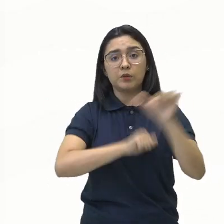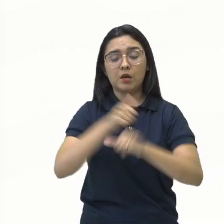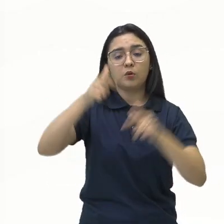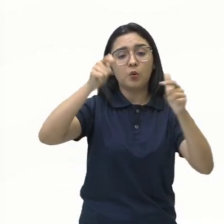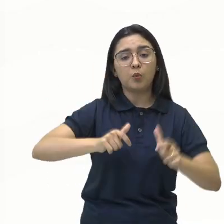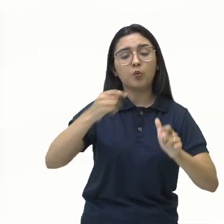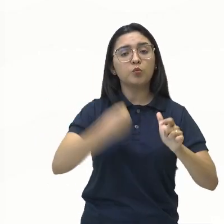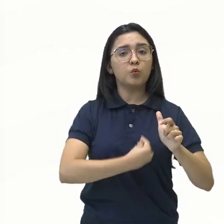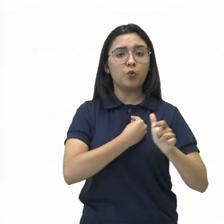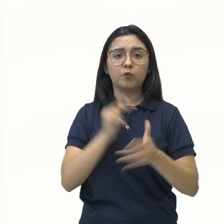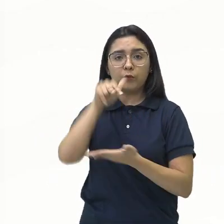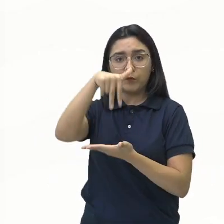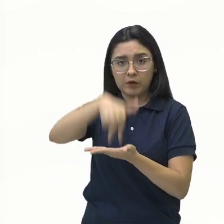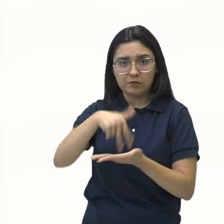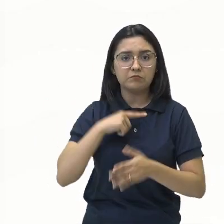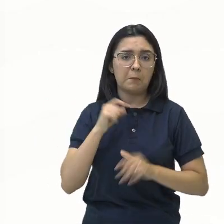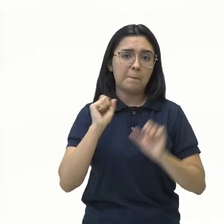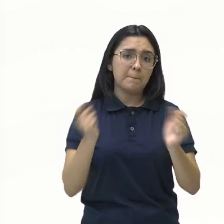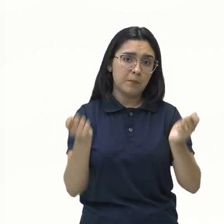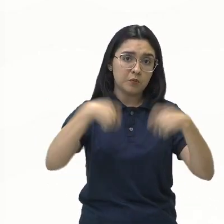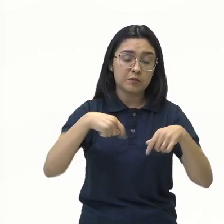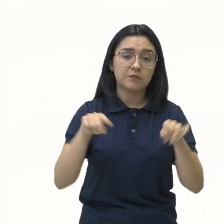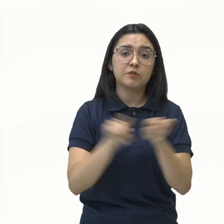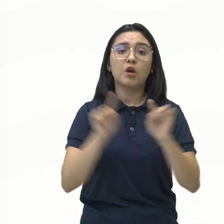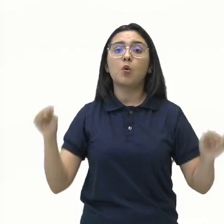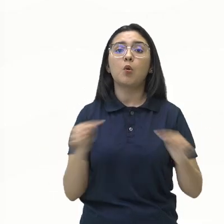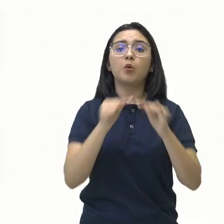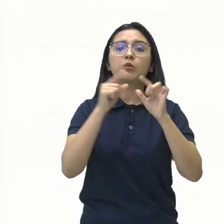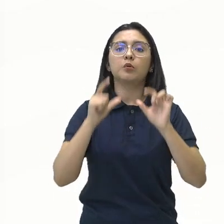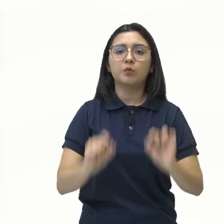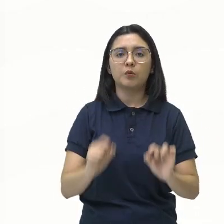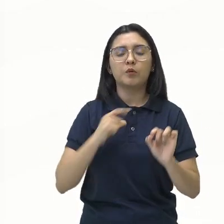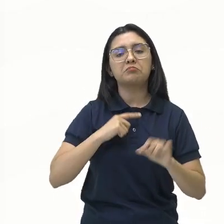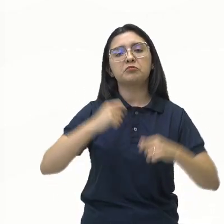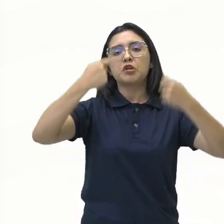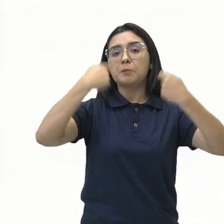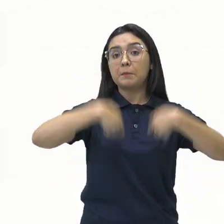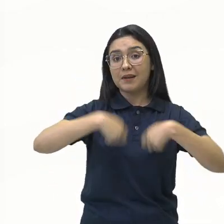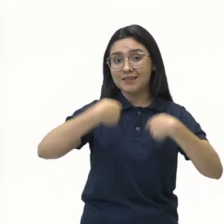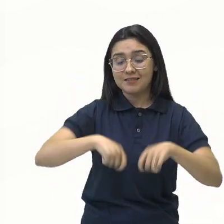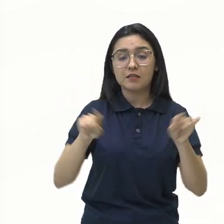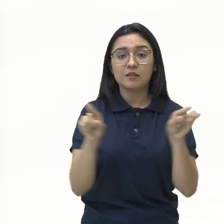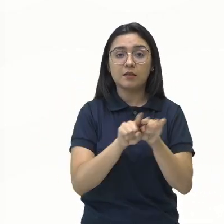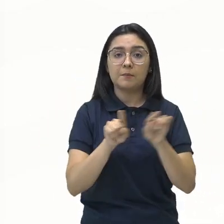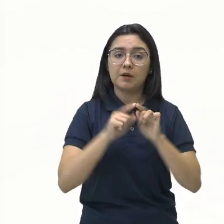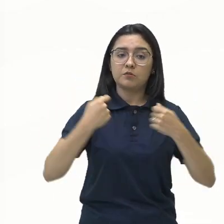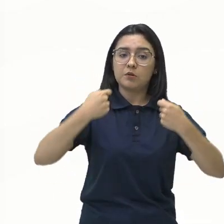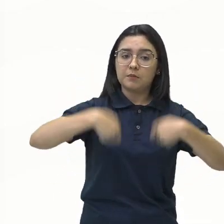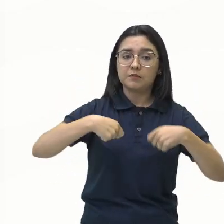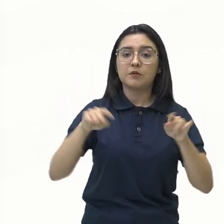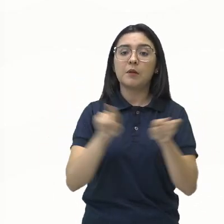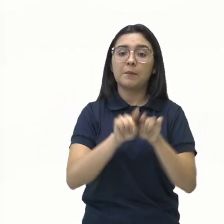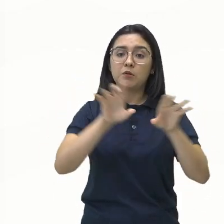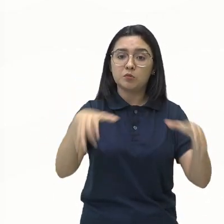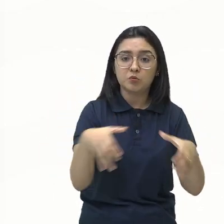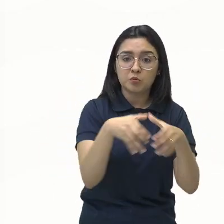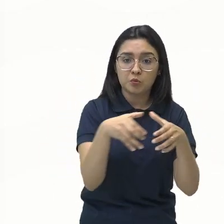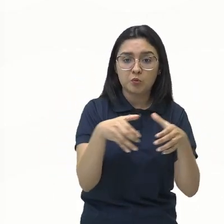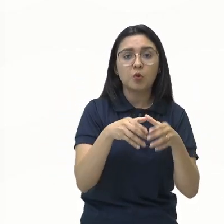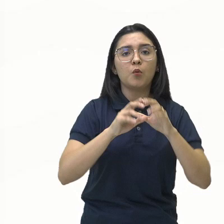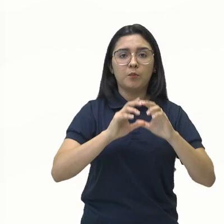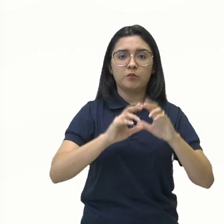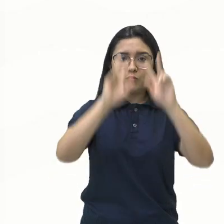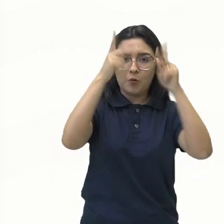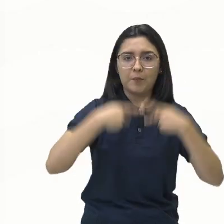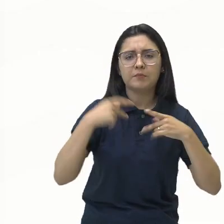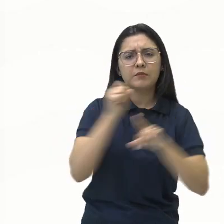em que se vive, tá? De acordo, obviamente, com as nossas necessidades e com as necessidades ali dos grupos humanos, da sociedade